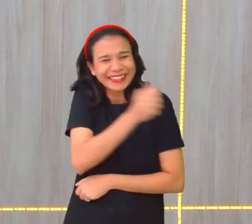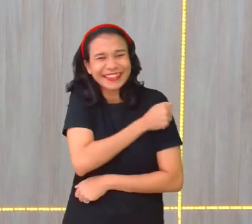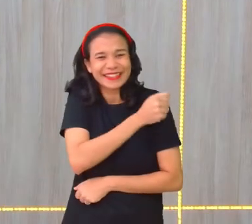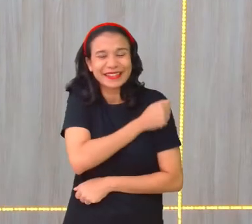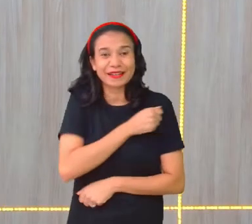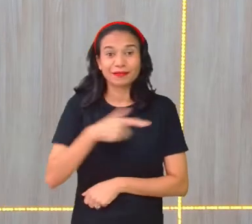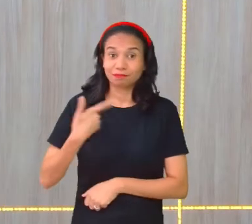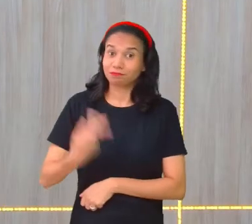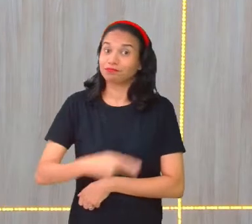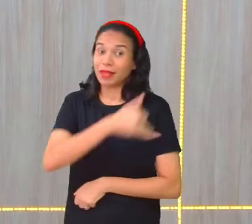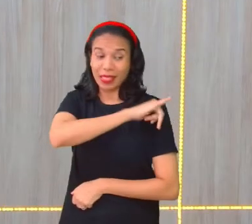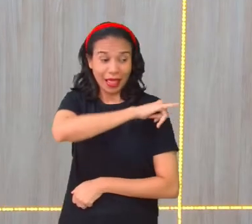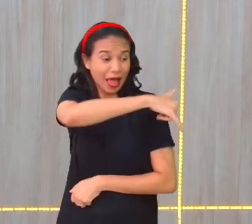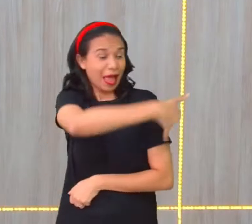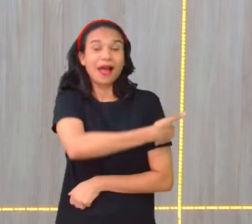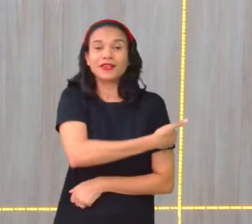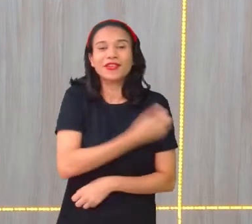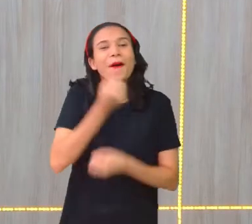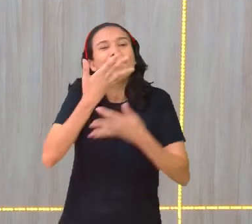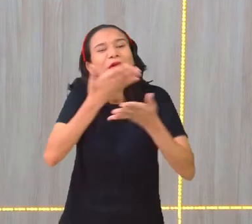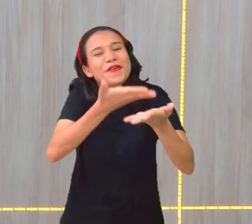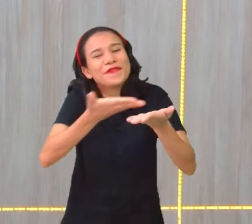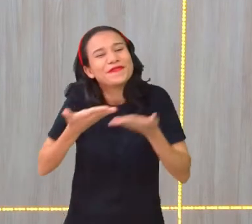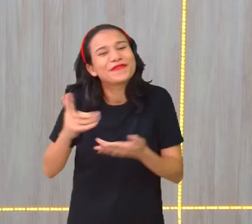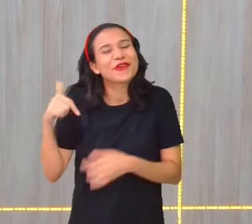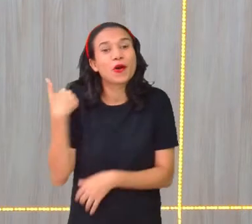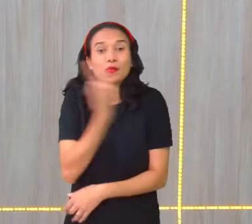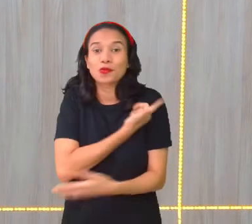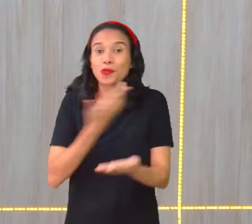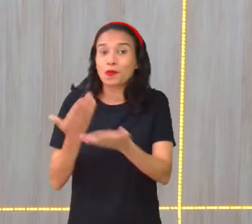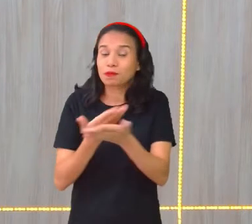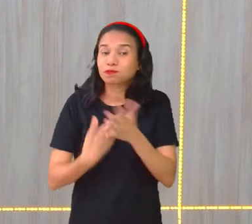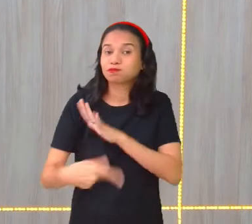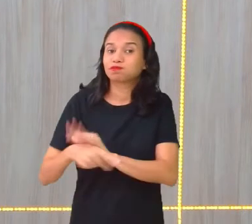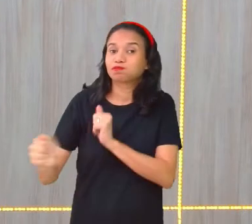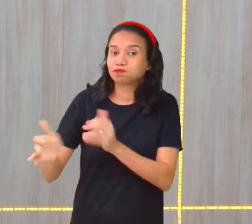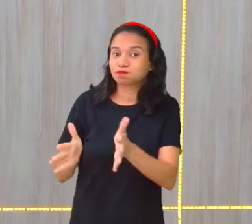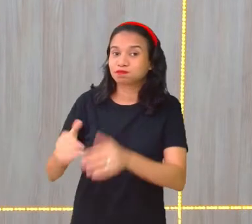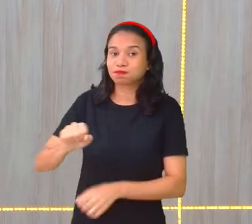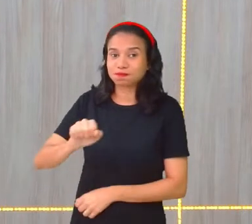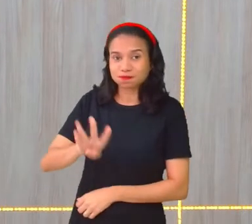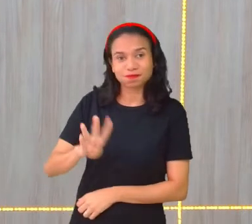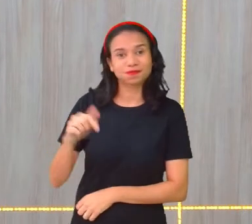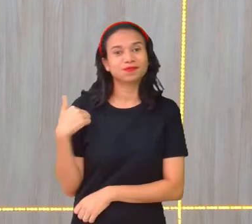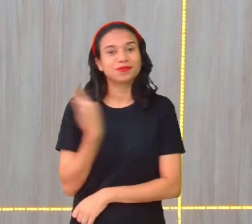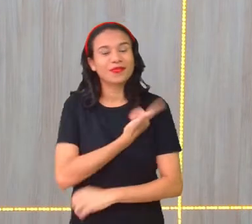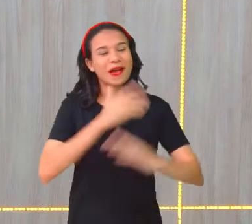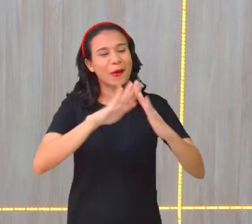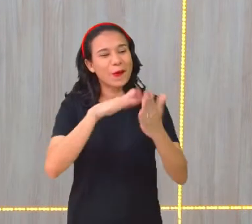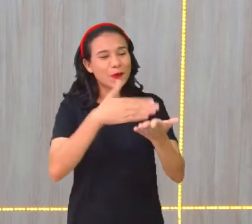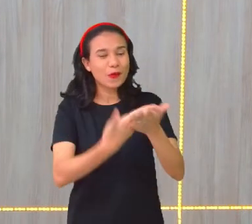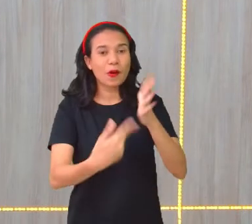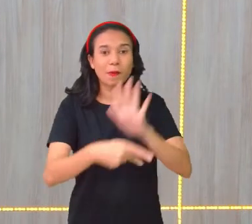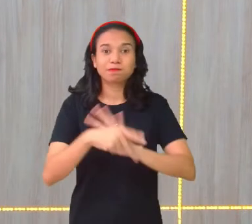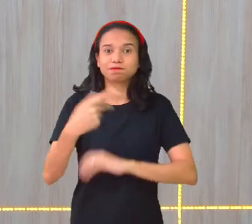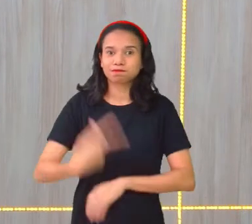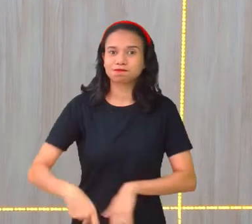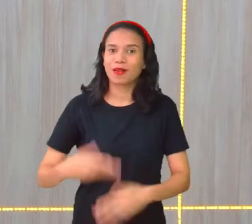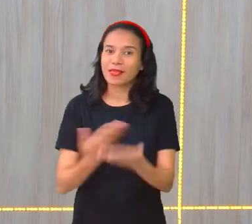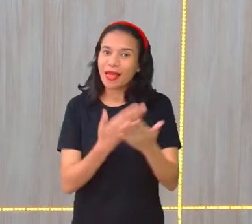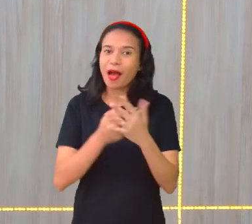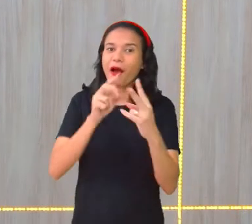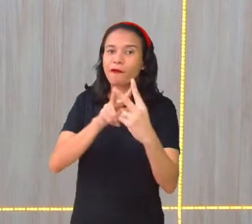estudantes da Educação de Jovens e Adultos, sejam bem-vindos aqui a mais uma aula no módulo 4 da nossa Escola Municipal para